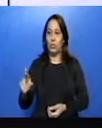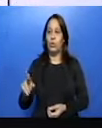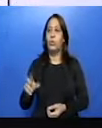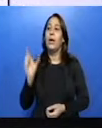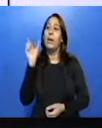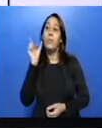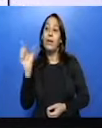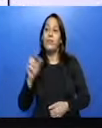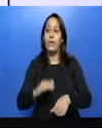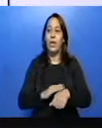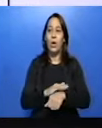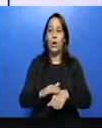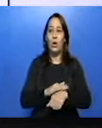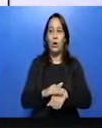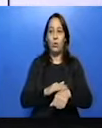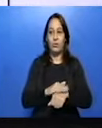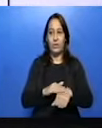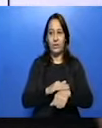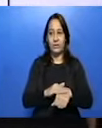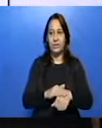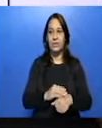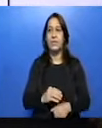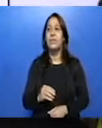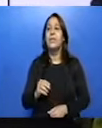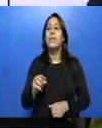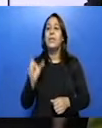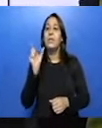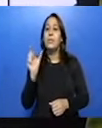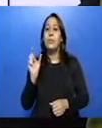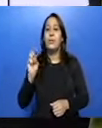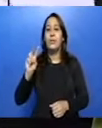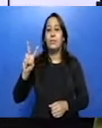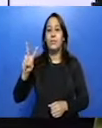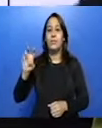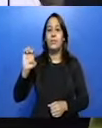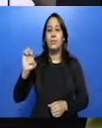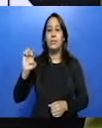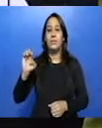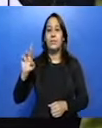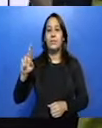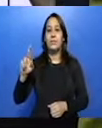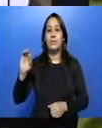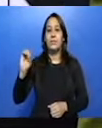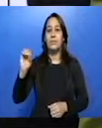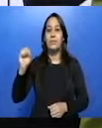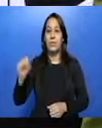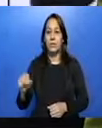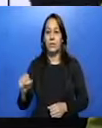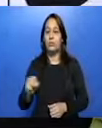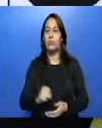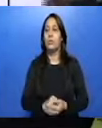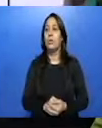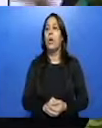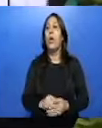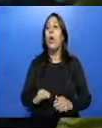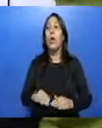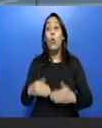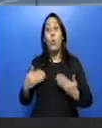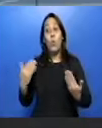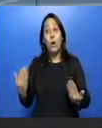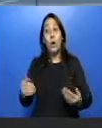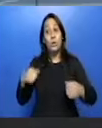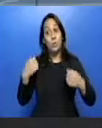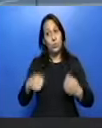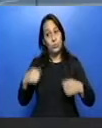conversa, verso. E agora? Nós aprendemos que quando precisava do som do S